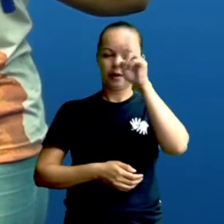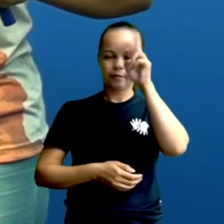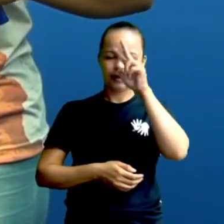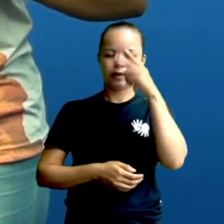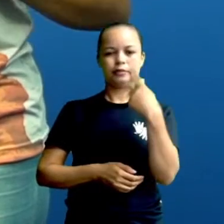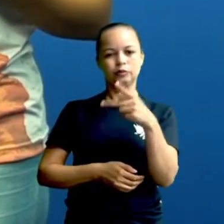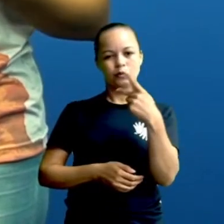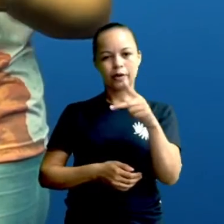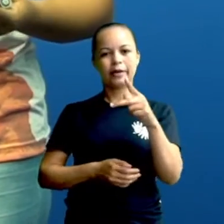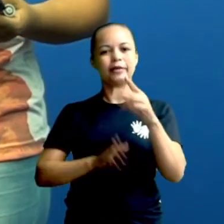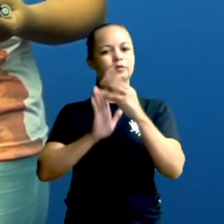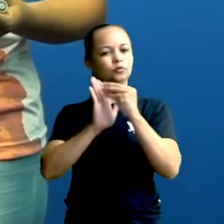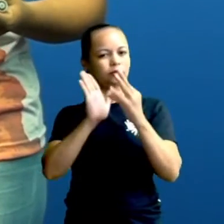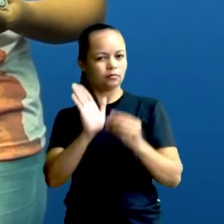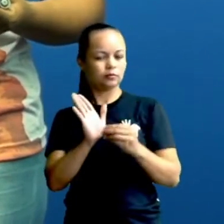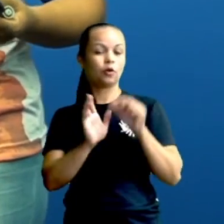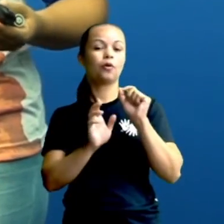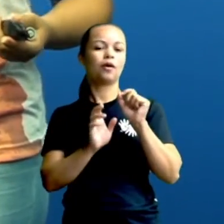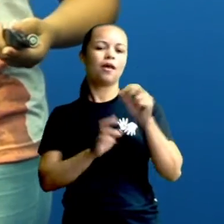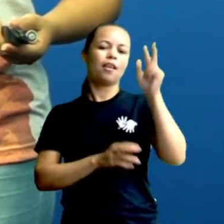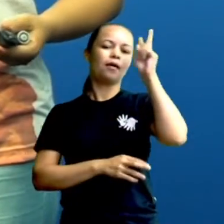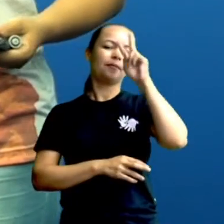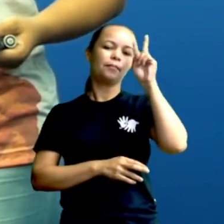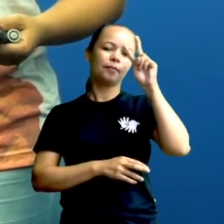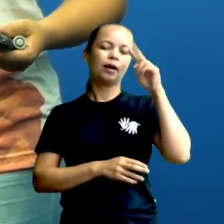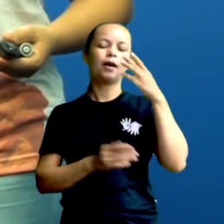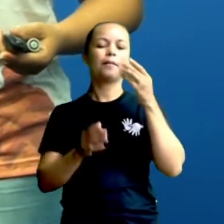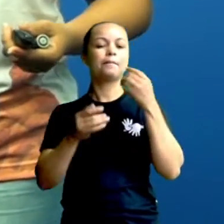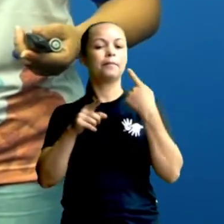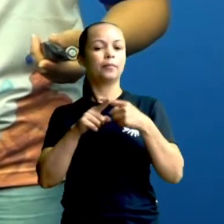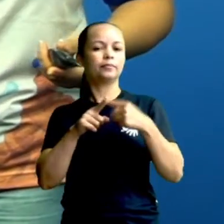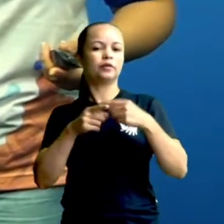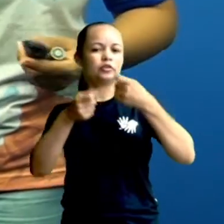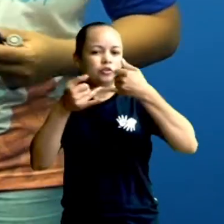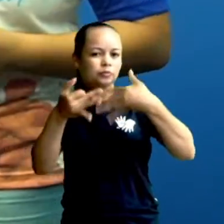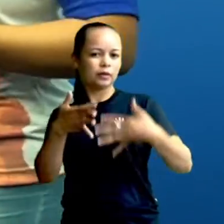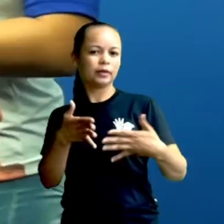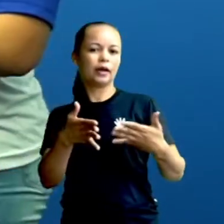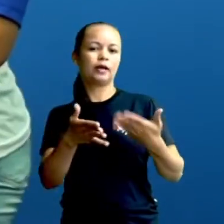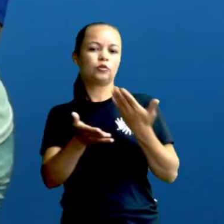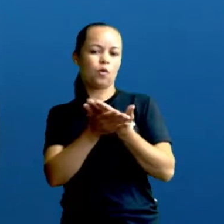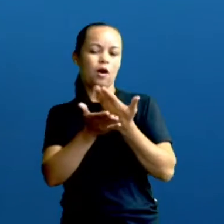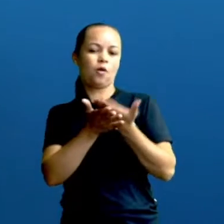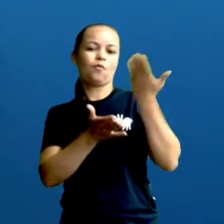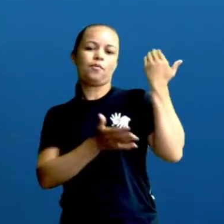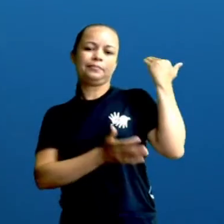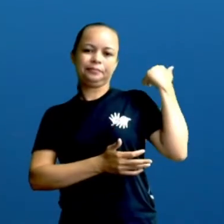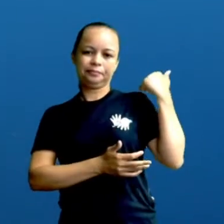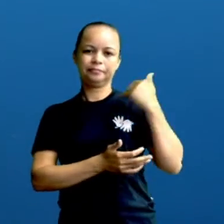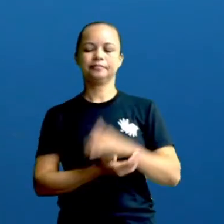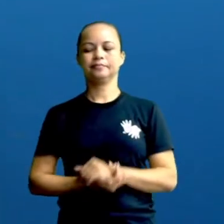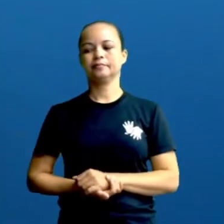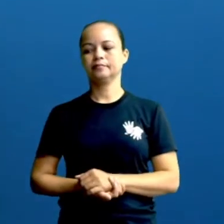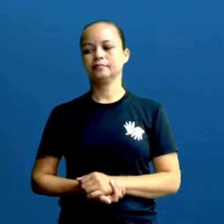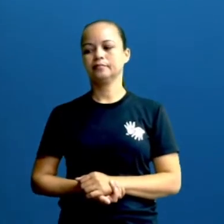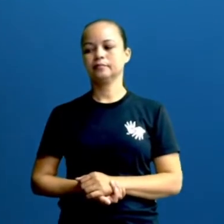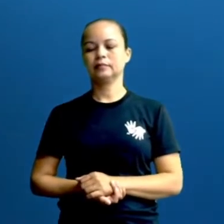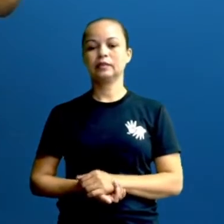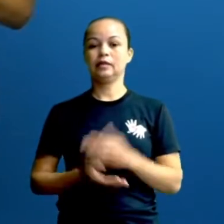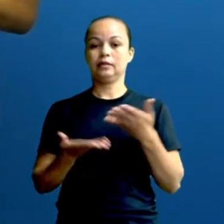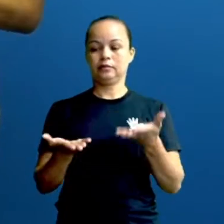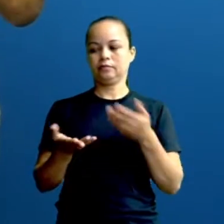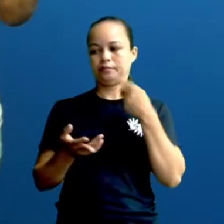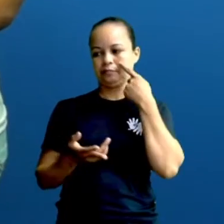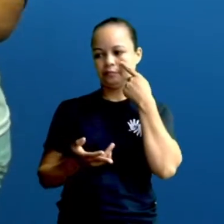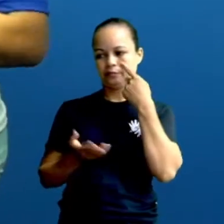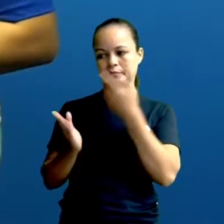para recordarmos, tá certo? Porque já foi explicado em uma aula anterior, tá certo? Então,